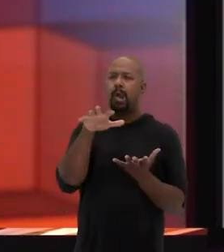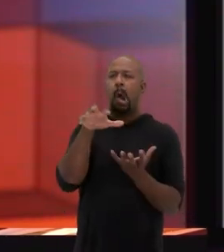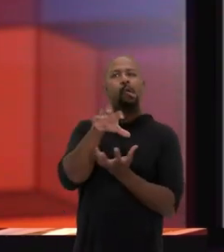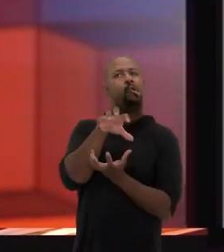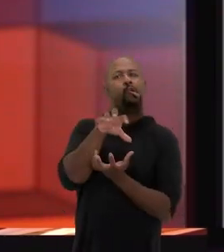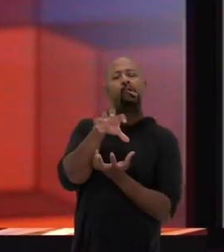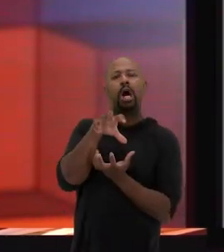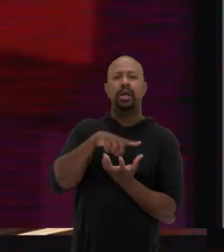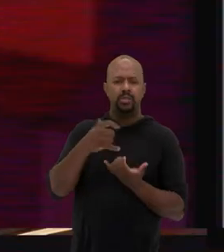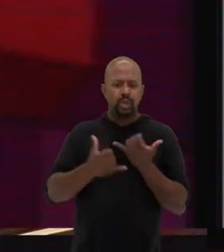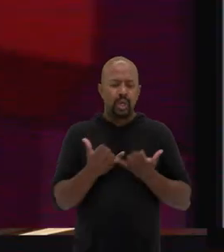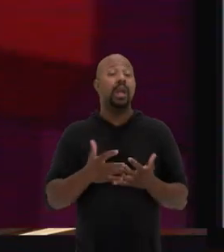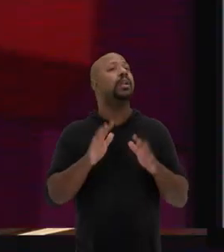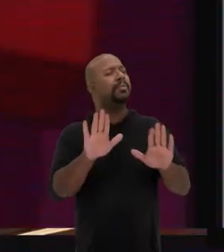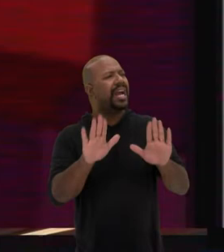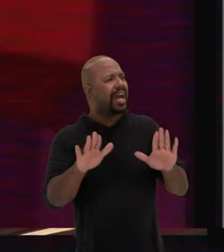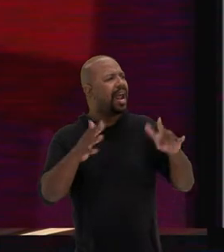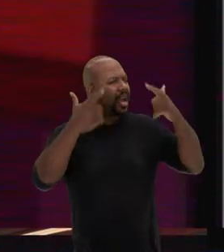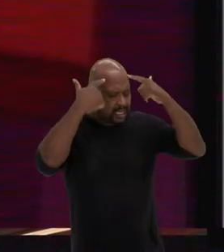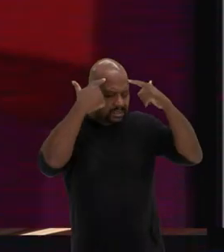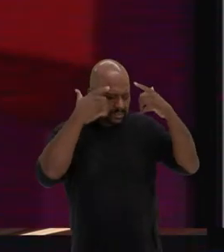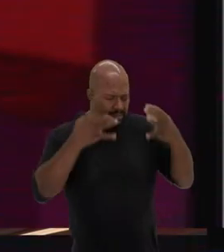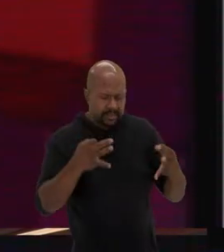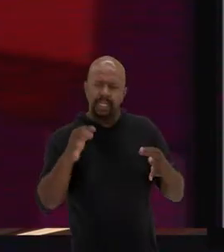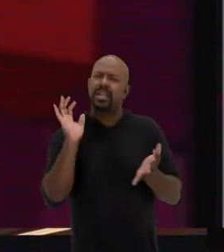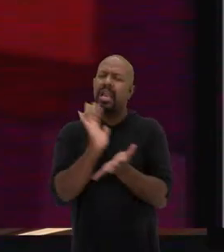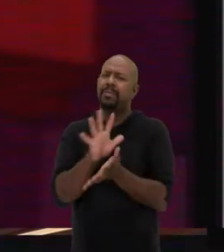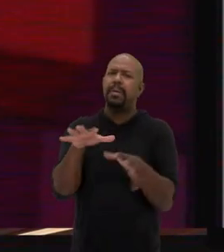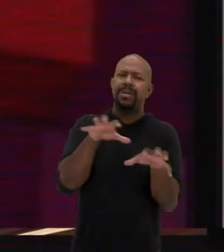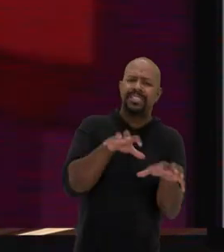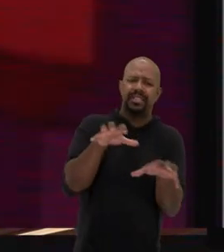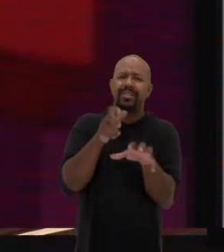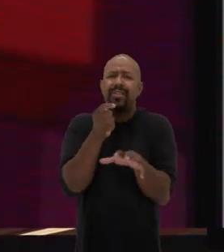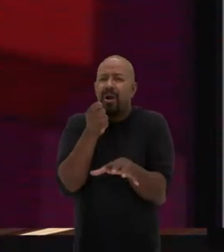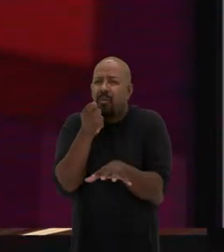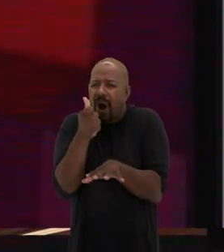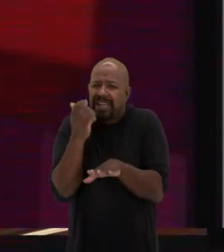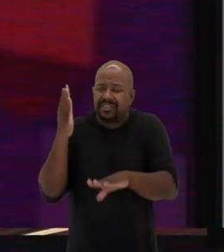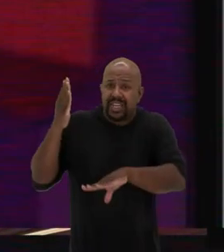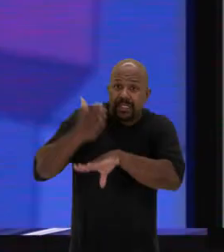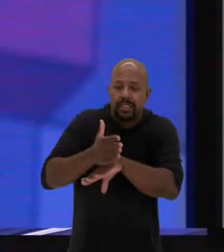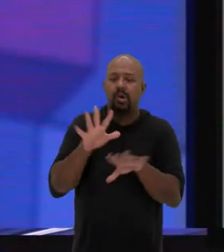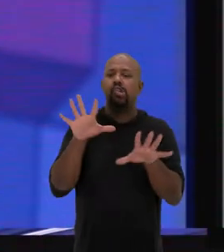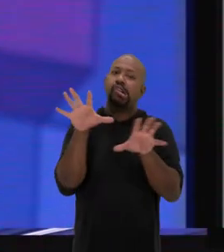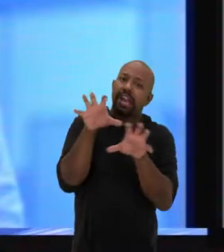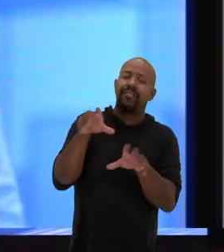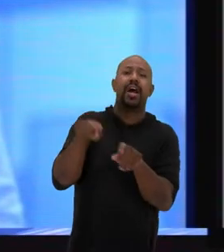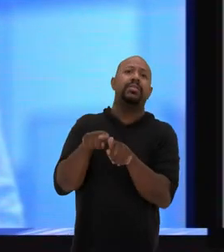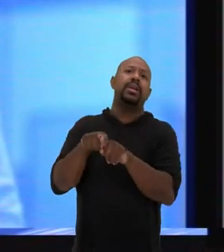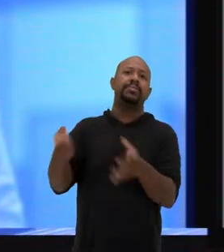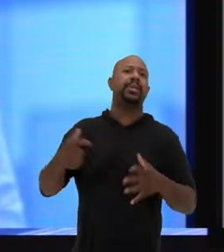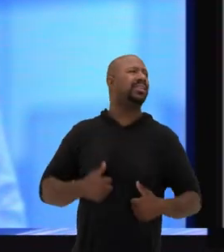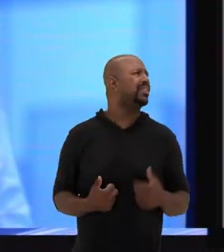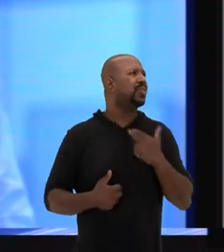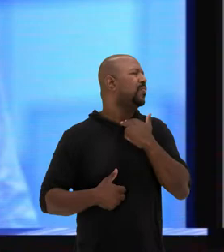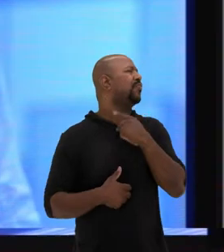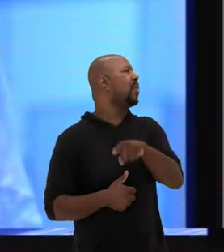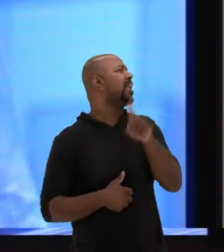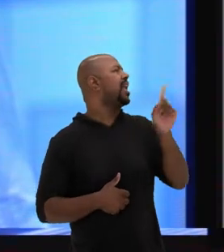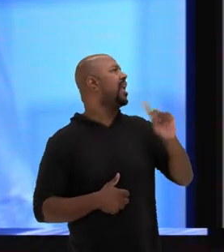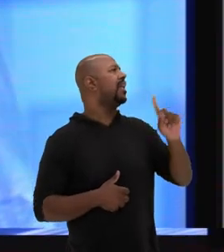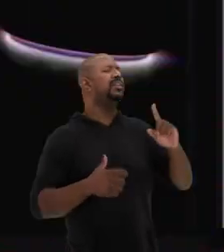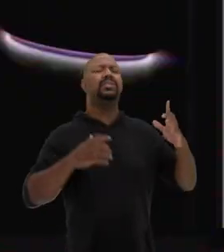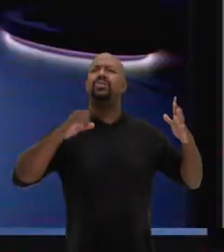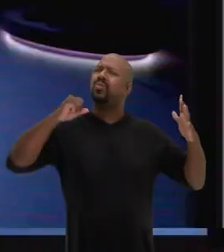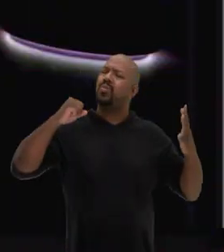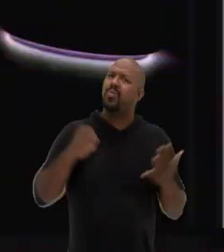boca estranha aí quando eu tô jogando? Gente, se concentra. A equipe Pesadelo tava quase vencendo quando travaram também. Então não pode ter sido